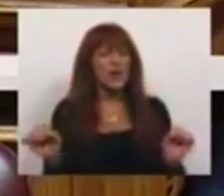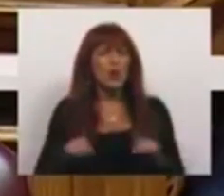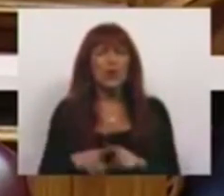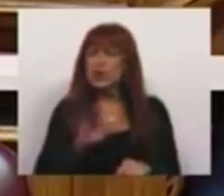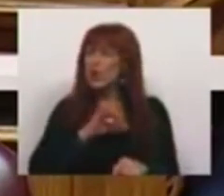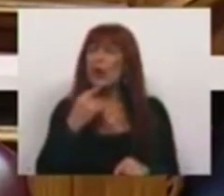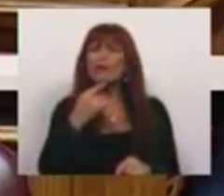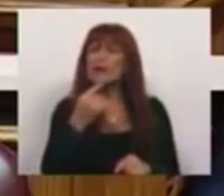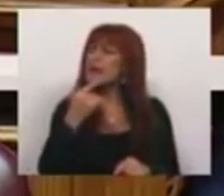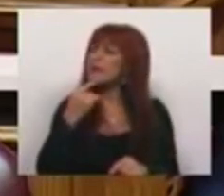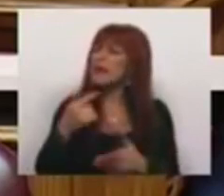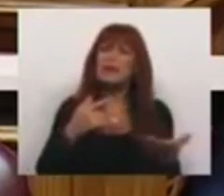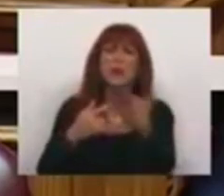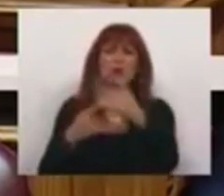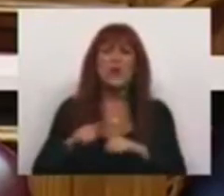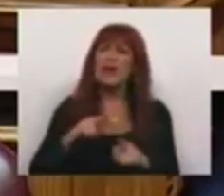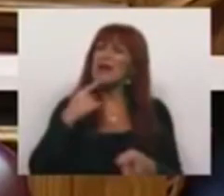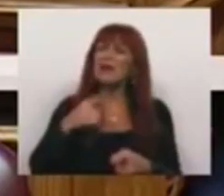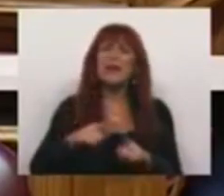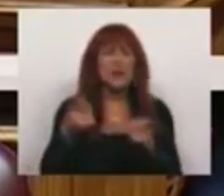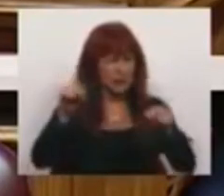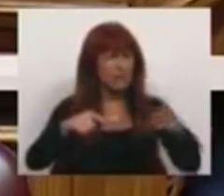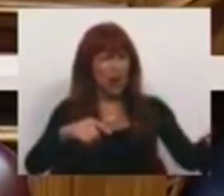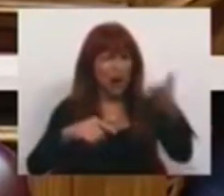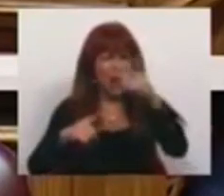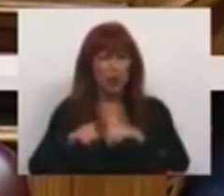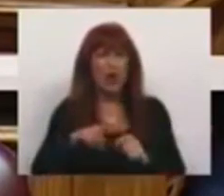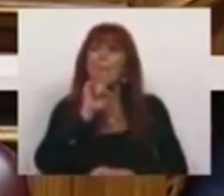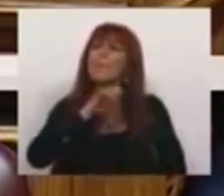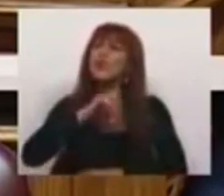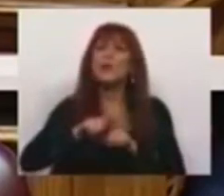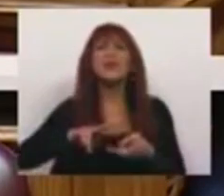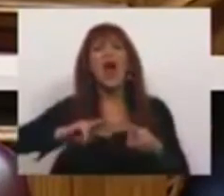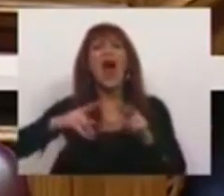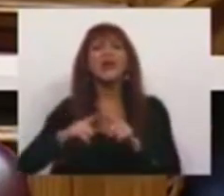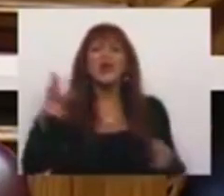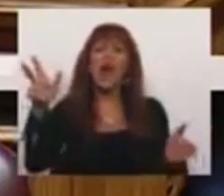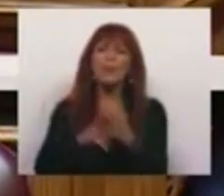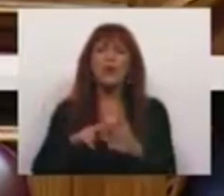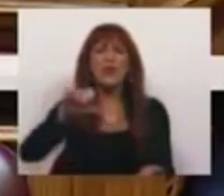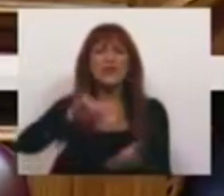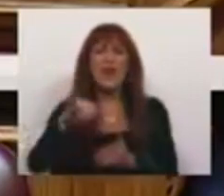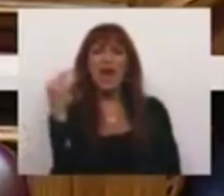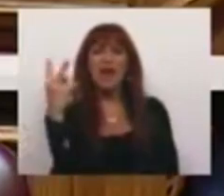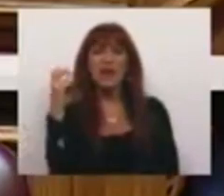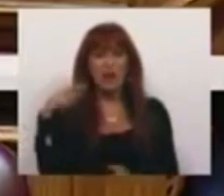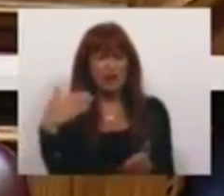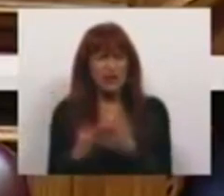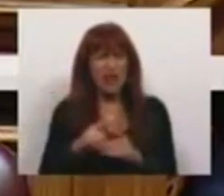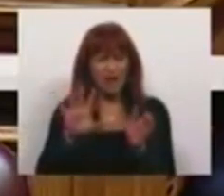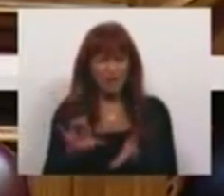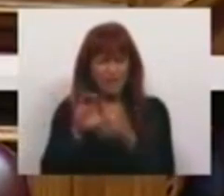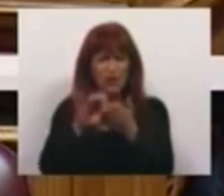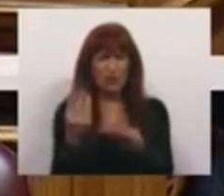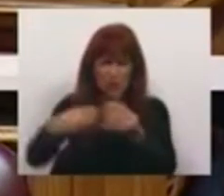os senhores têm vindo a dizer, imputando inclusivamente a possibilidade das alterações aprovadas em sede de IVA implicarem um